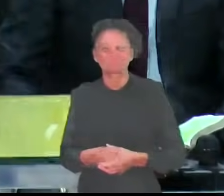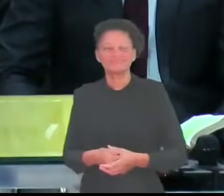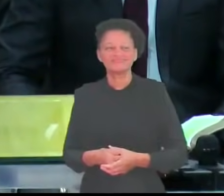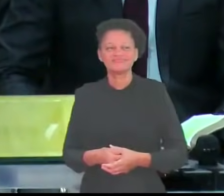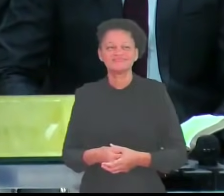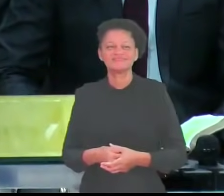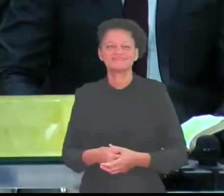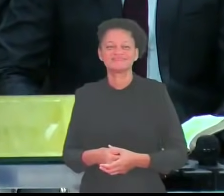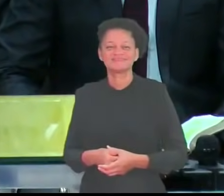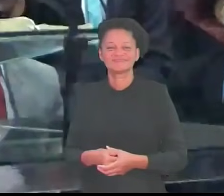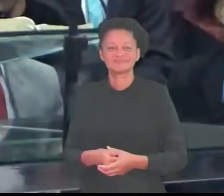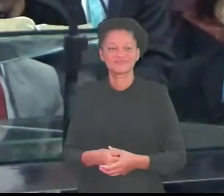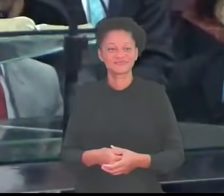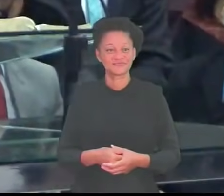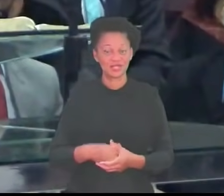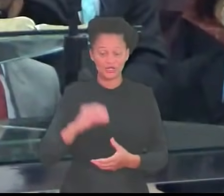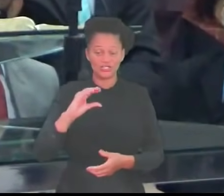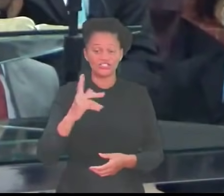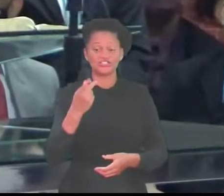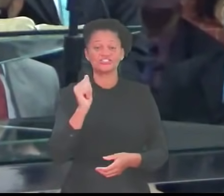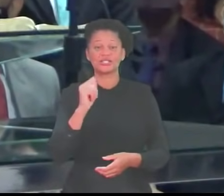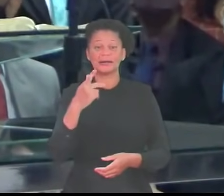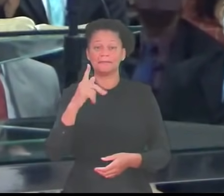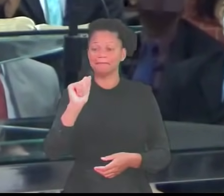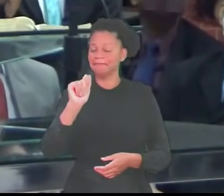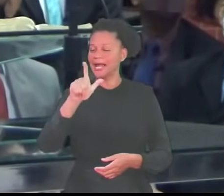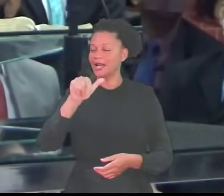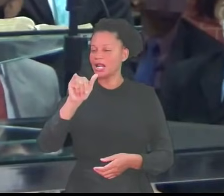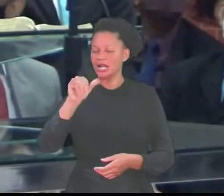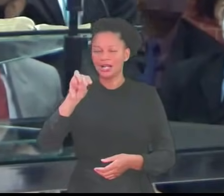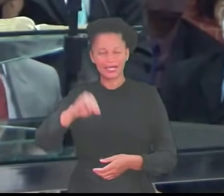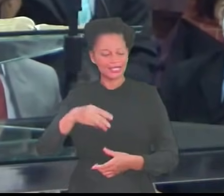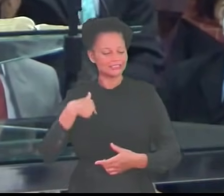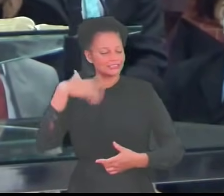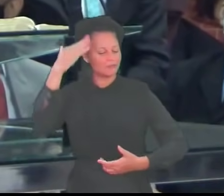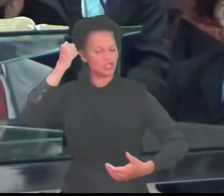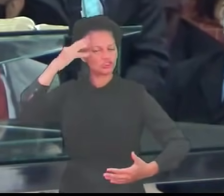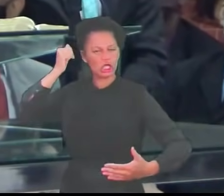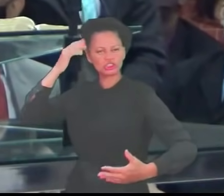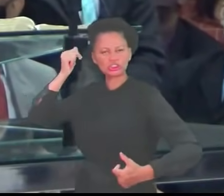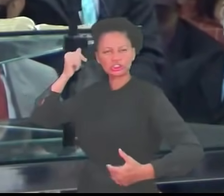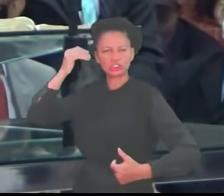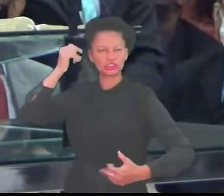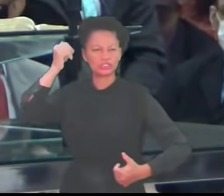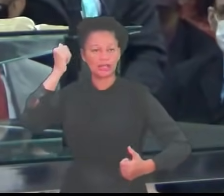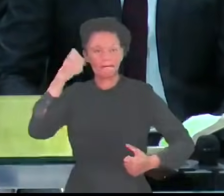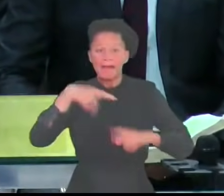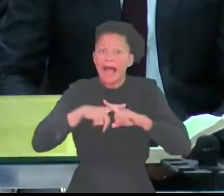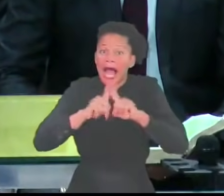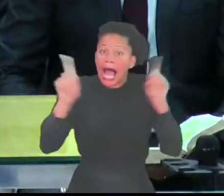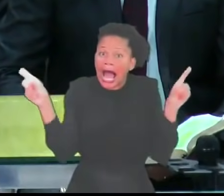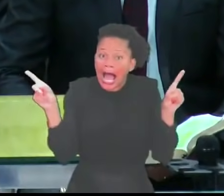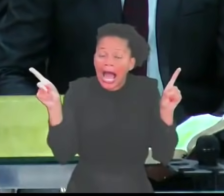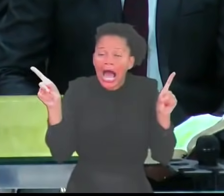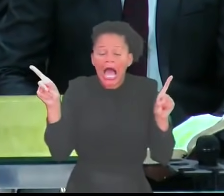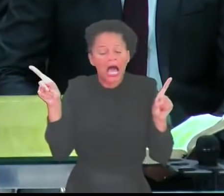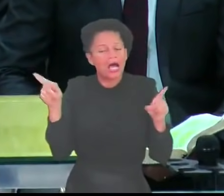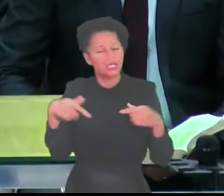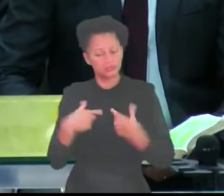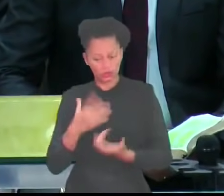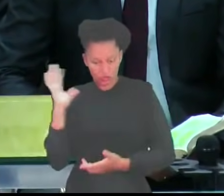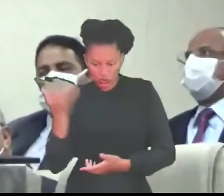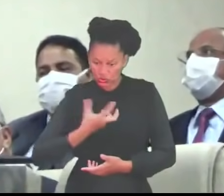Deus. É assim, não é, irmão? O chapolim colorado, ele conta com a astúcia dele. Mas o salvo em Jesus, por